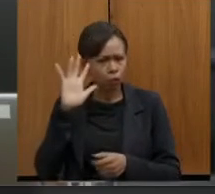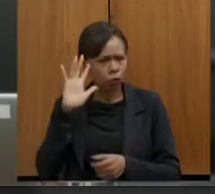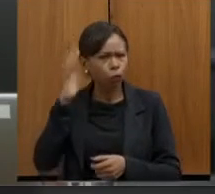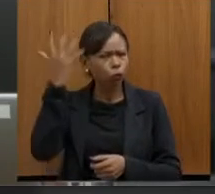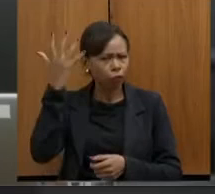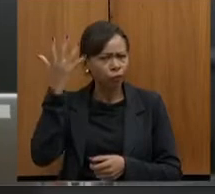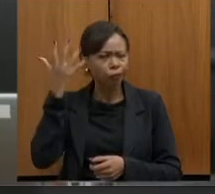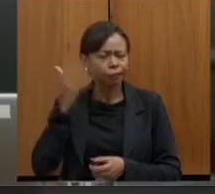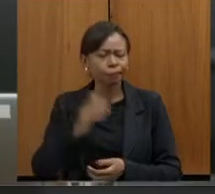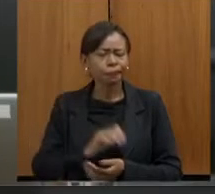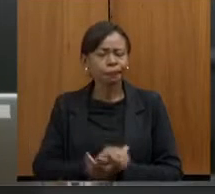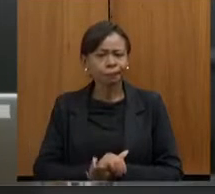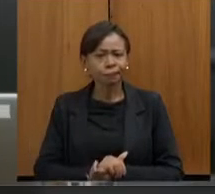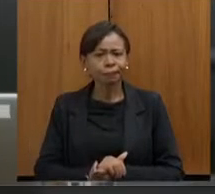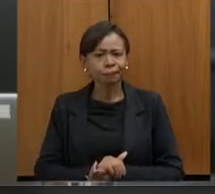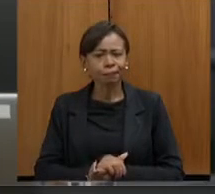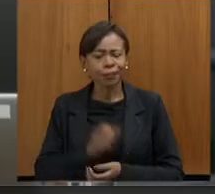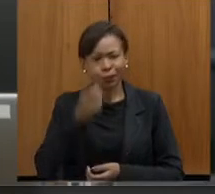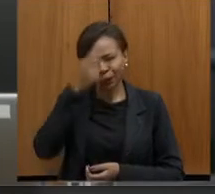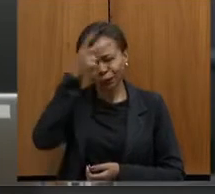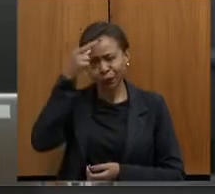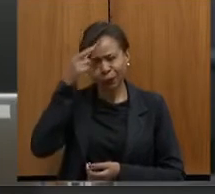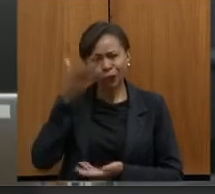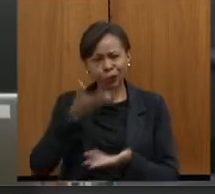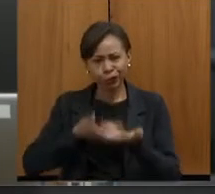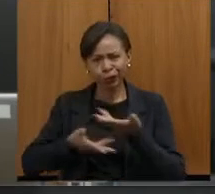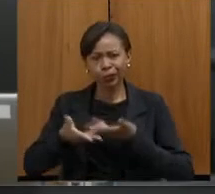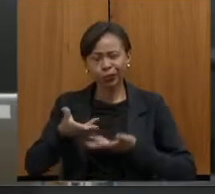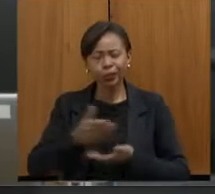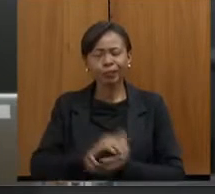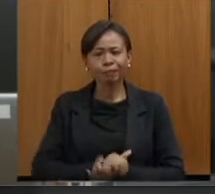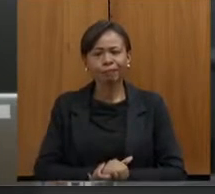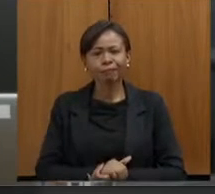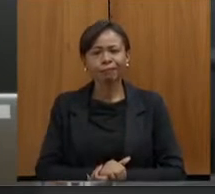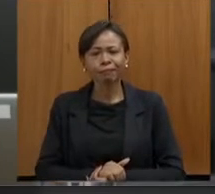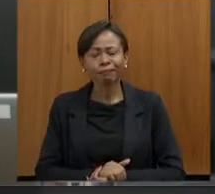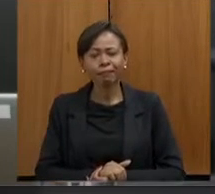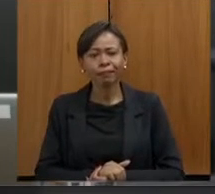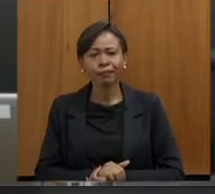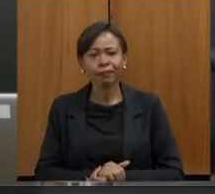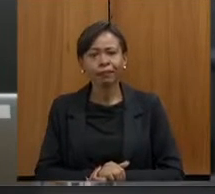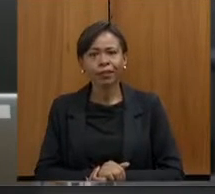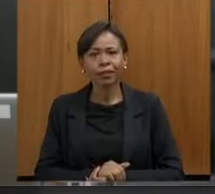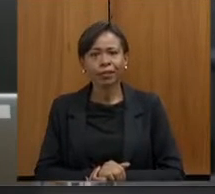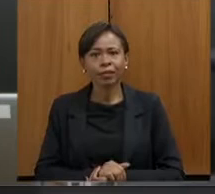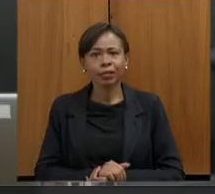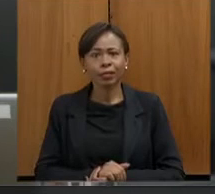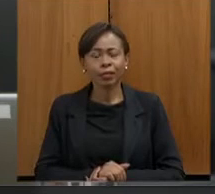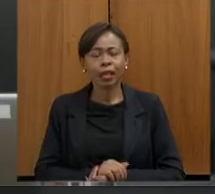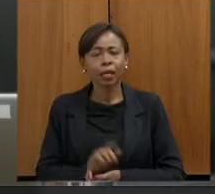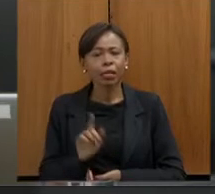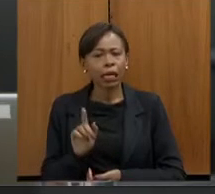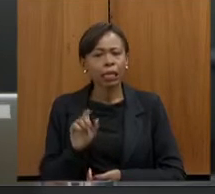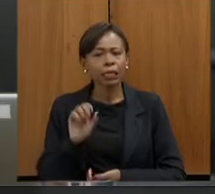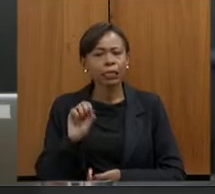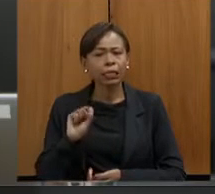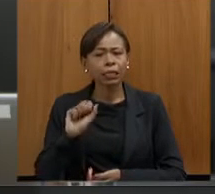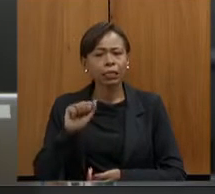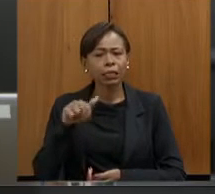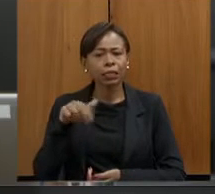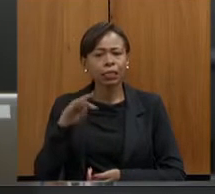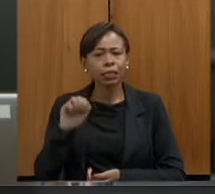junto com os municípios. Quero atentar também para o Ipabinha de Santana do Paraíso, que é uma